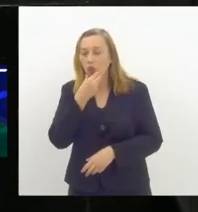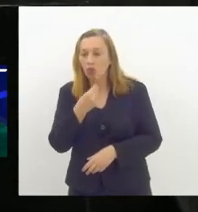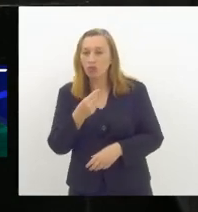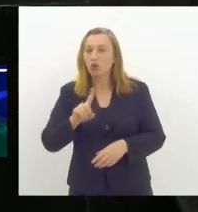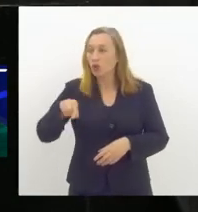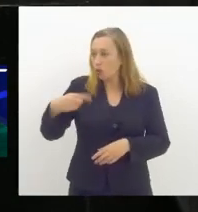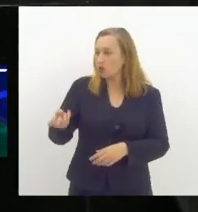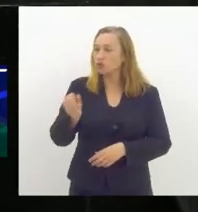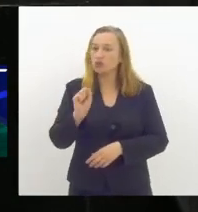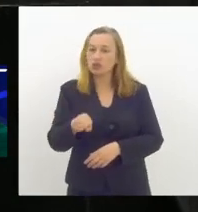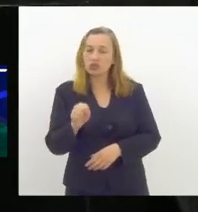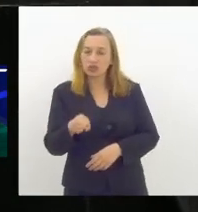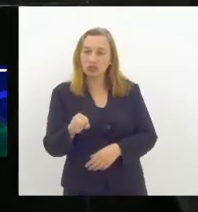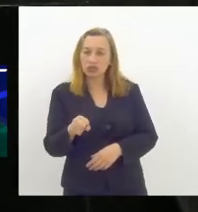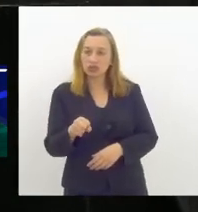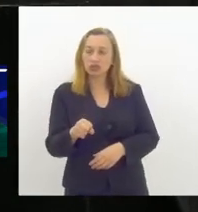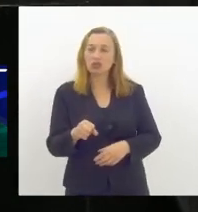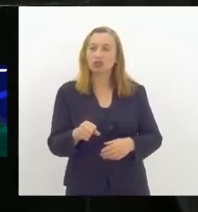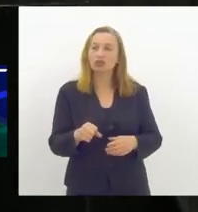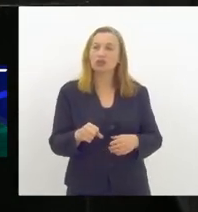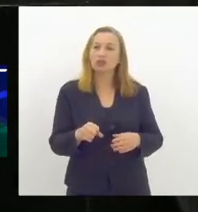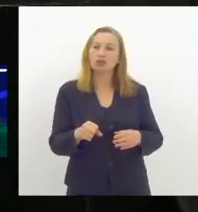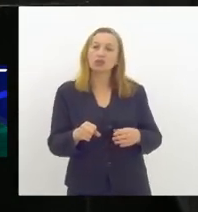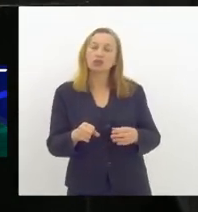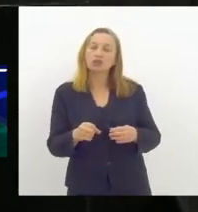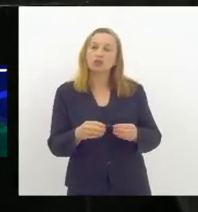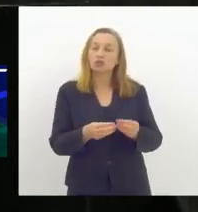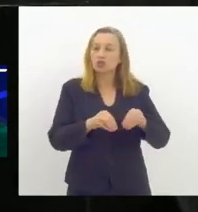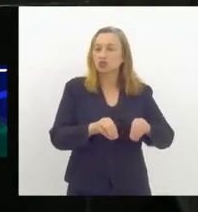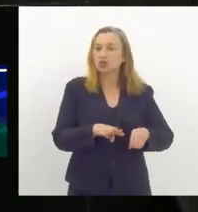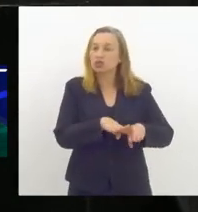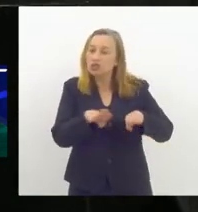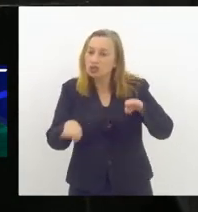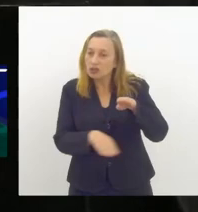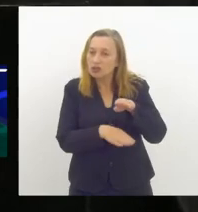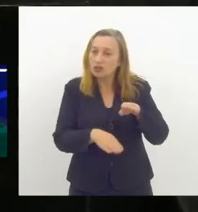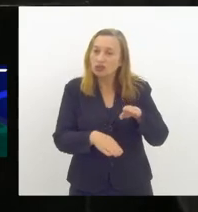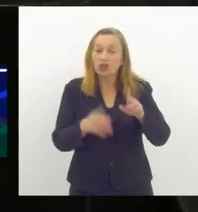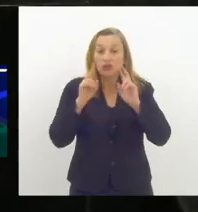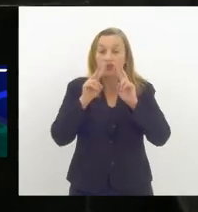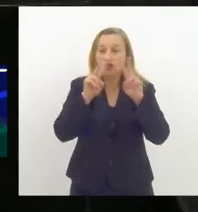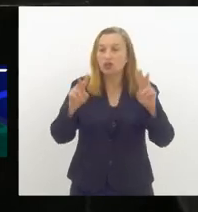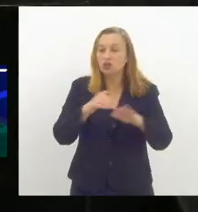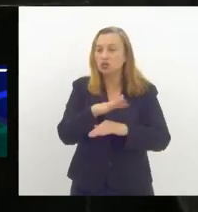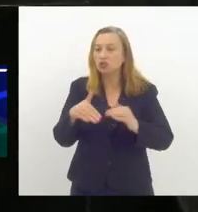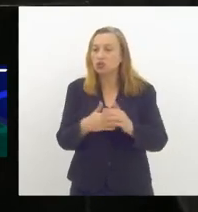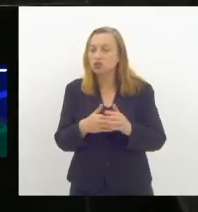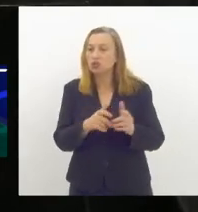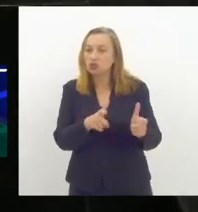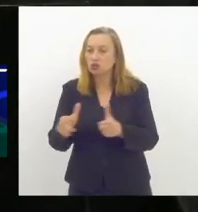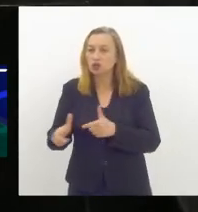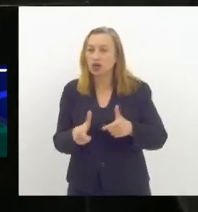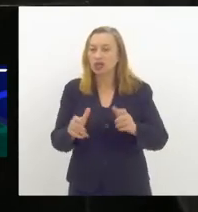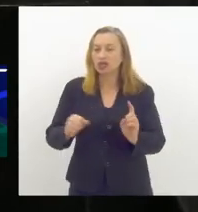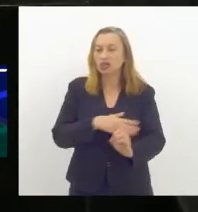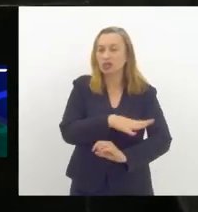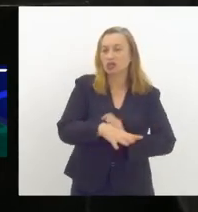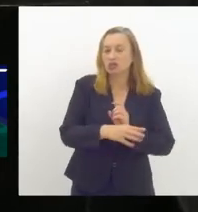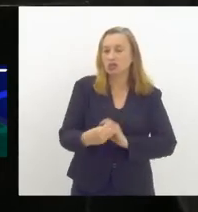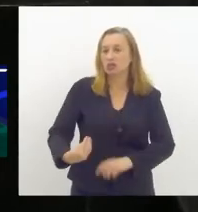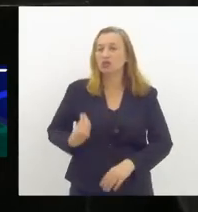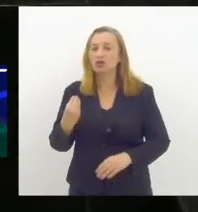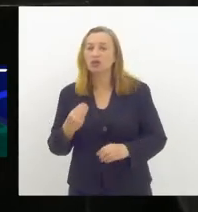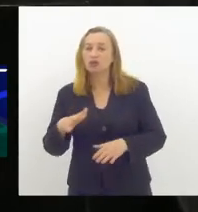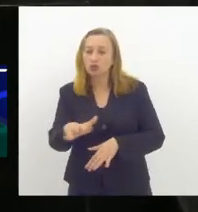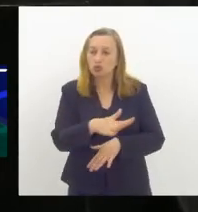outrossim as consequências dessa desigualdade é notória em todos os âmbitos da vida social no